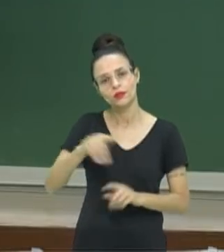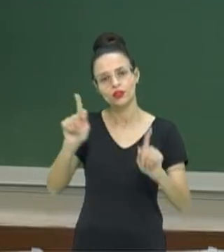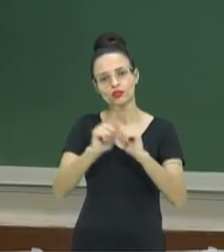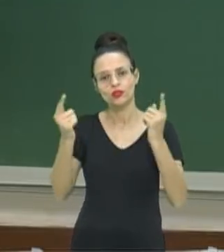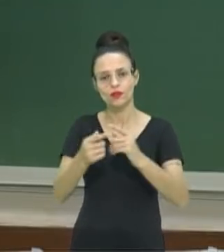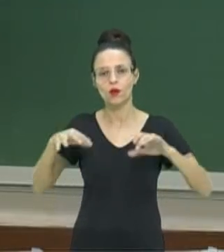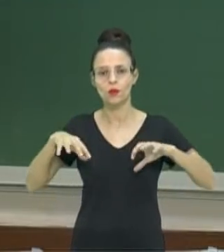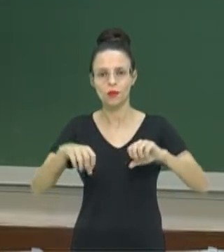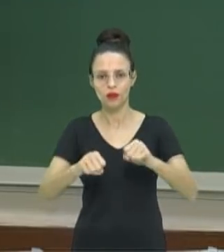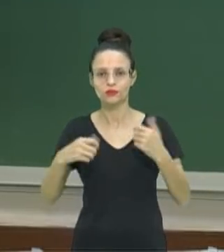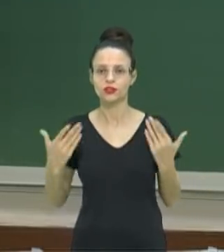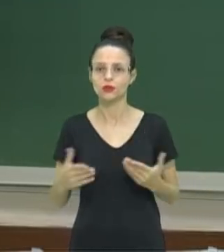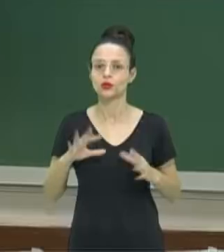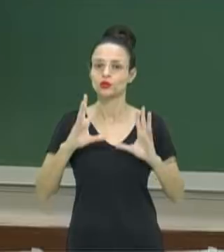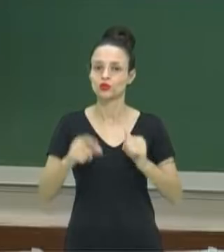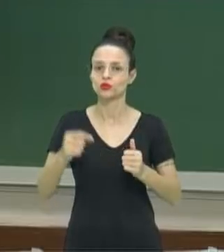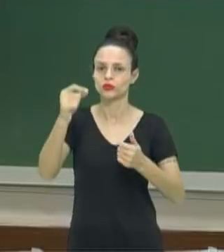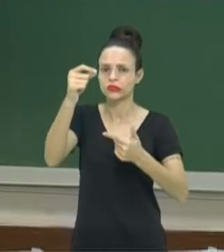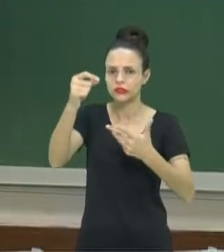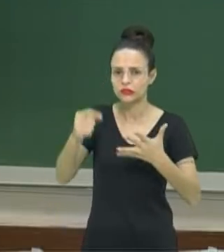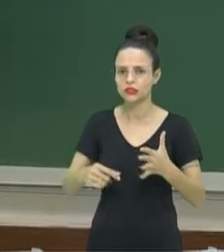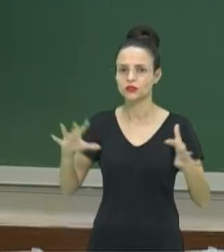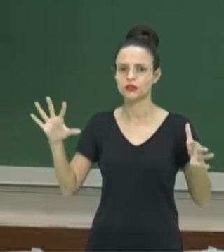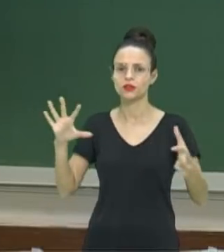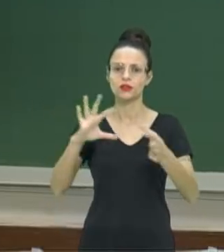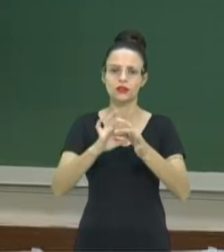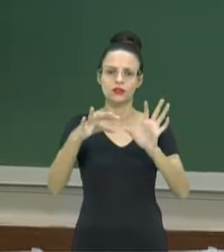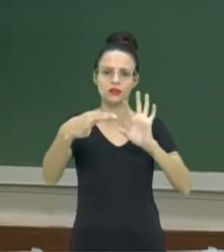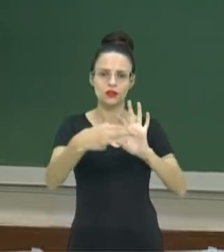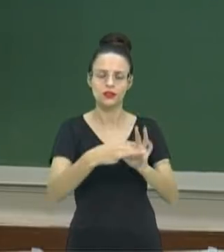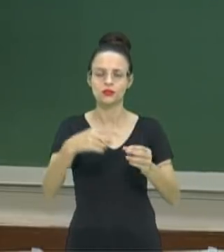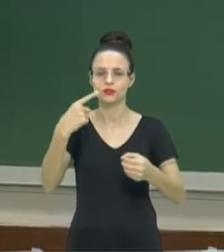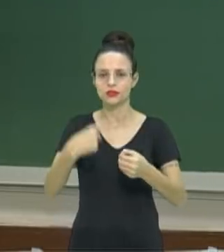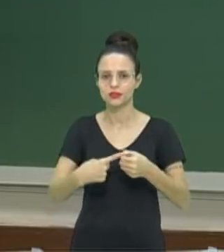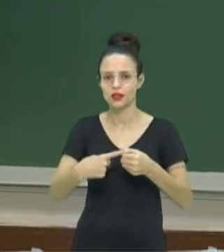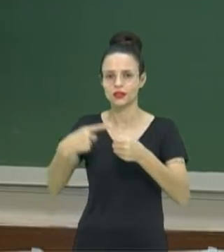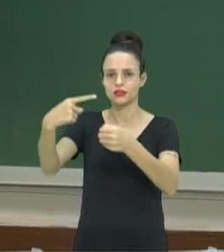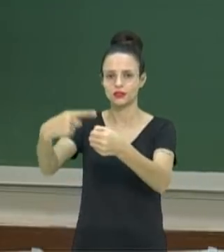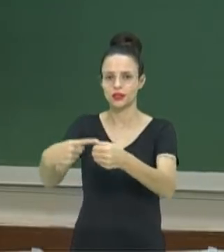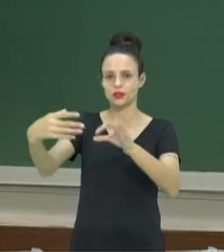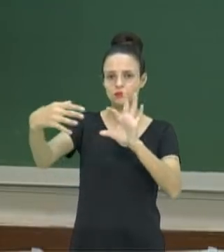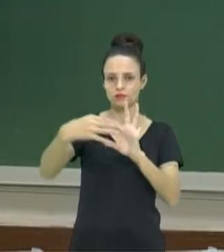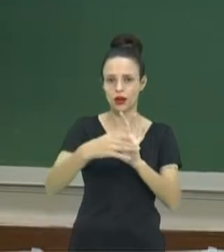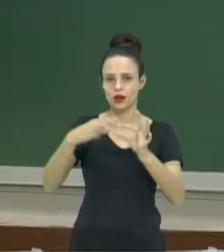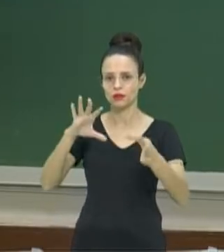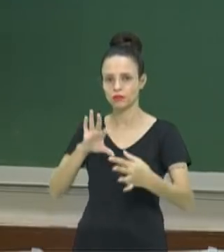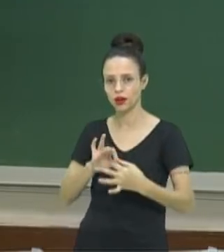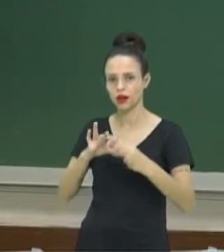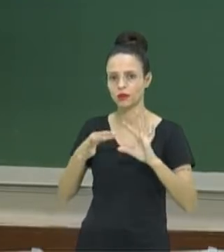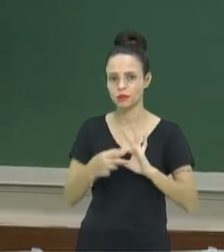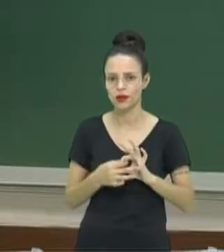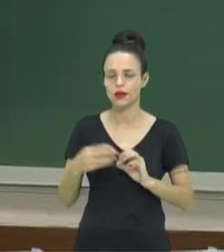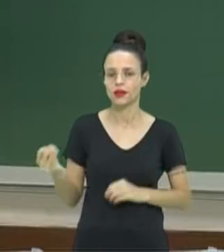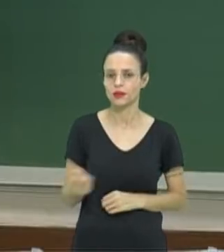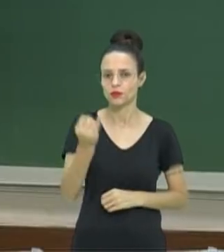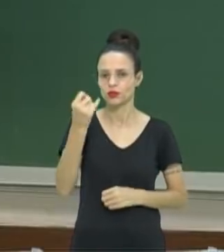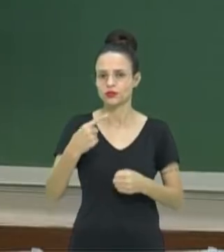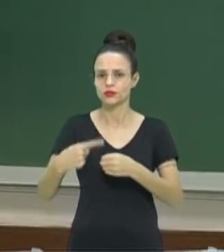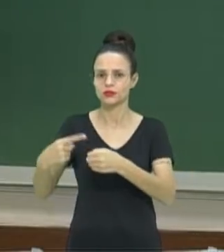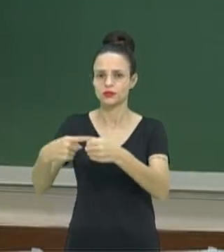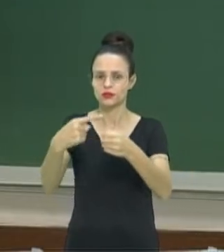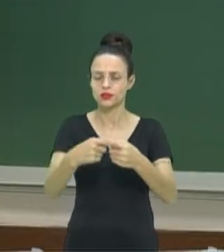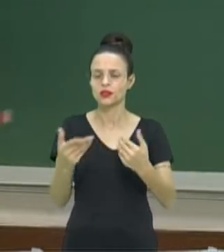ocupado. Tudo isso é que vai construir a ligação entre uma cidade e outra, né? A importância das cidades,